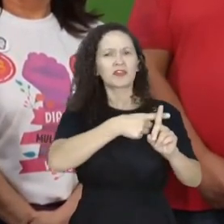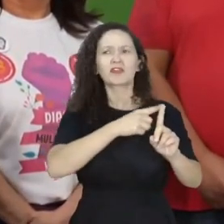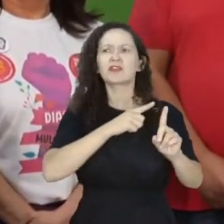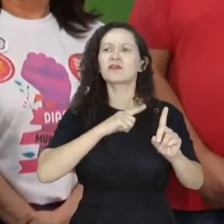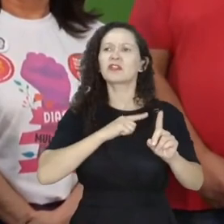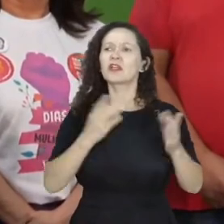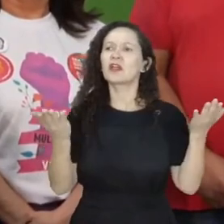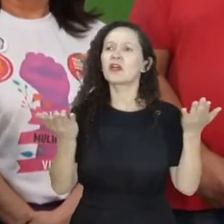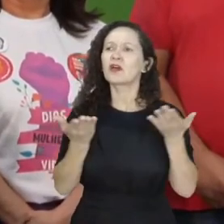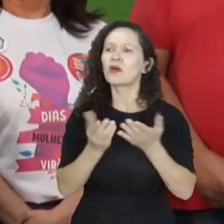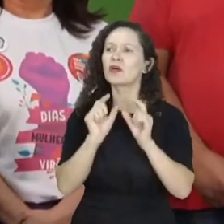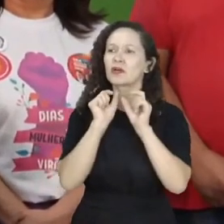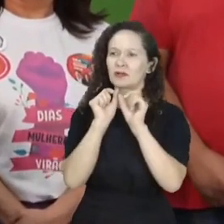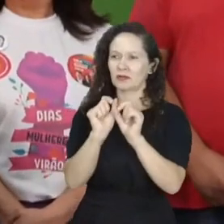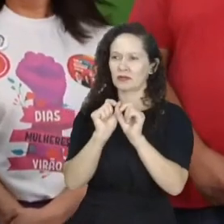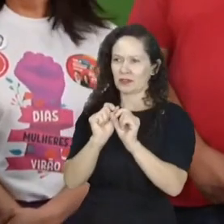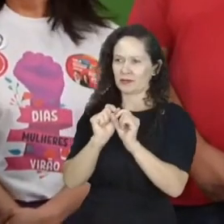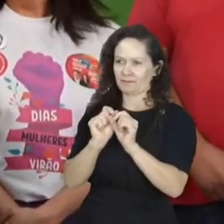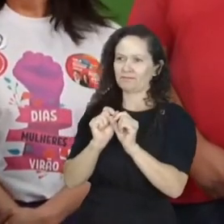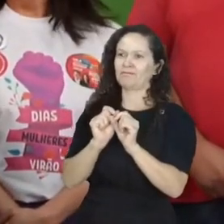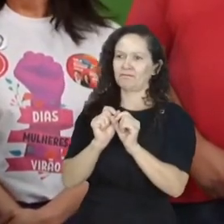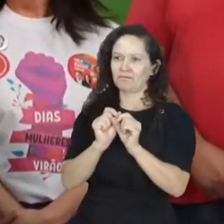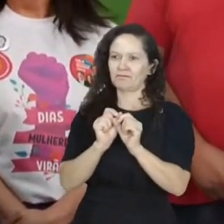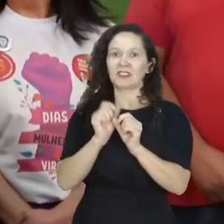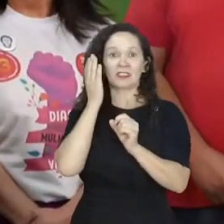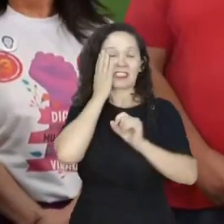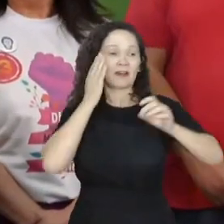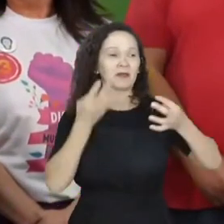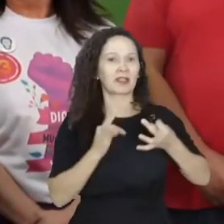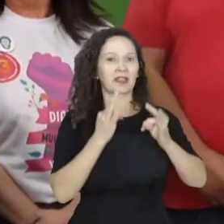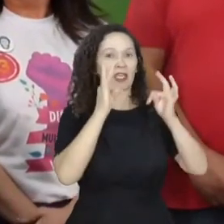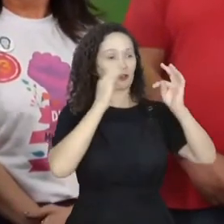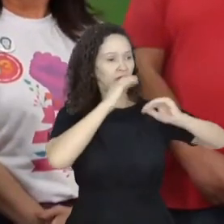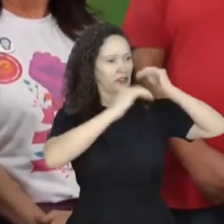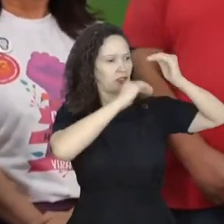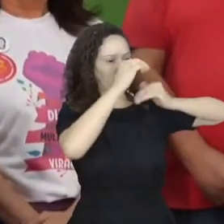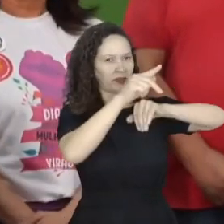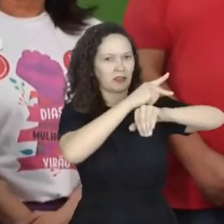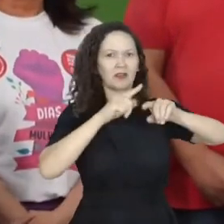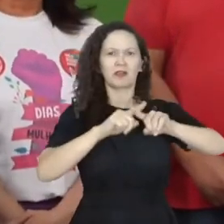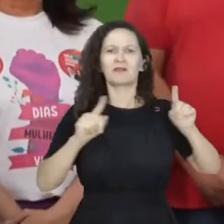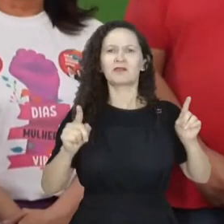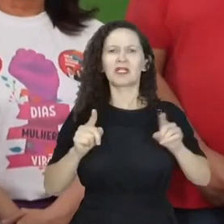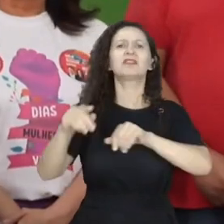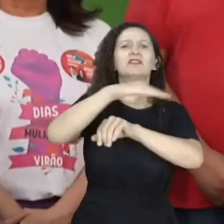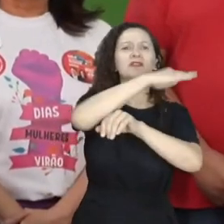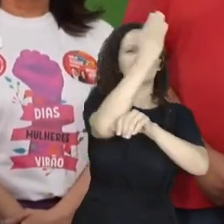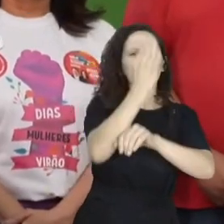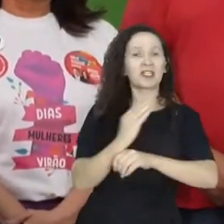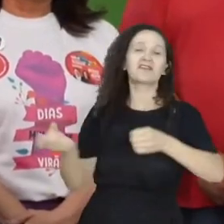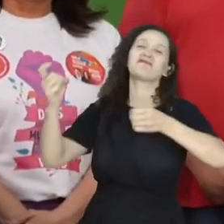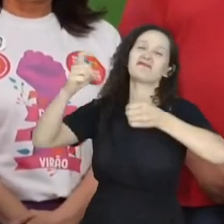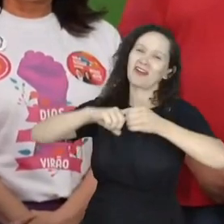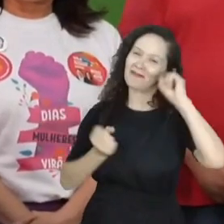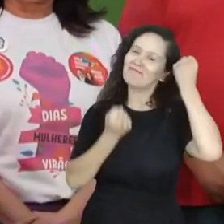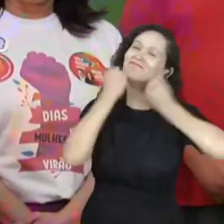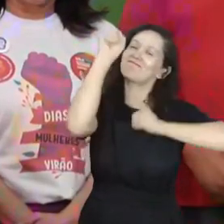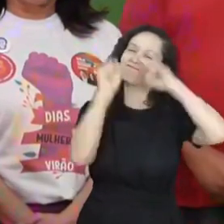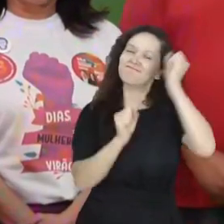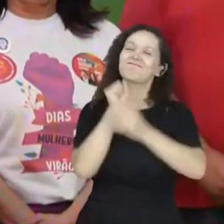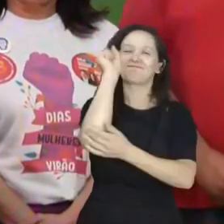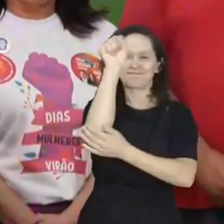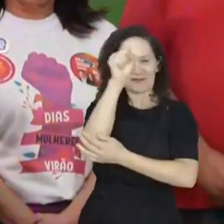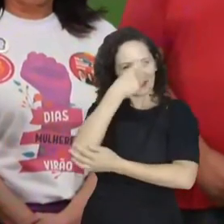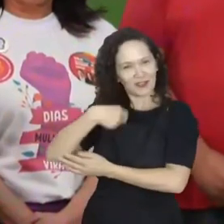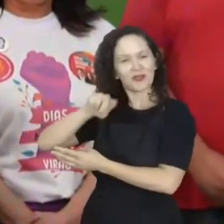produtiva, sabe, os avanços tecnológicos da agricultura. Mas o país precisa voltar a se industrializar. E nós